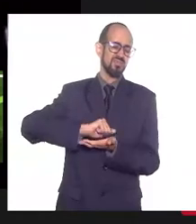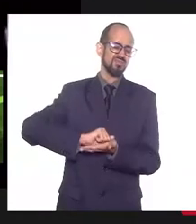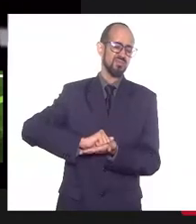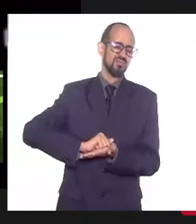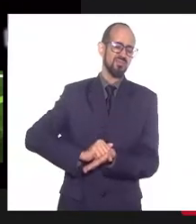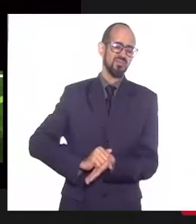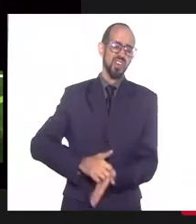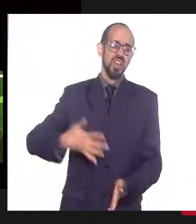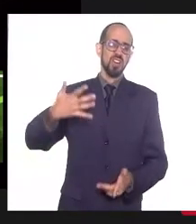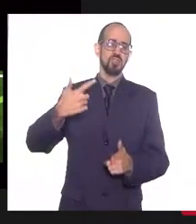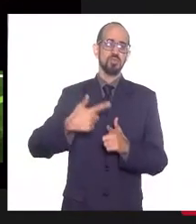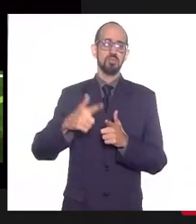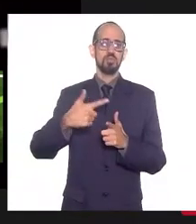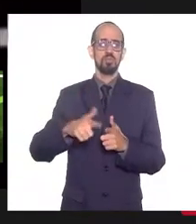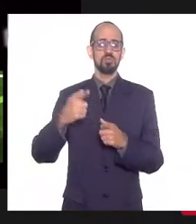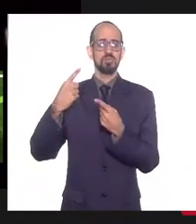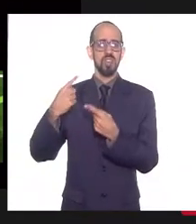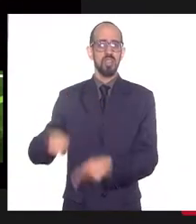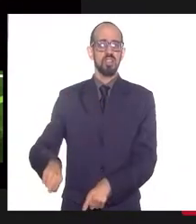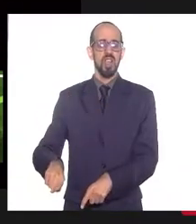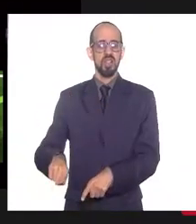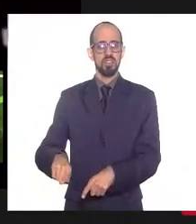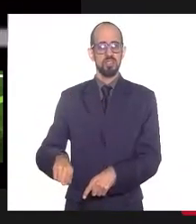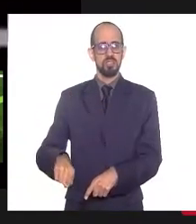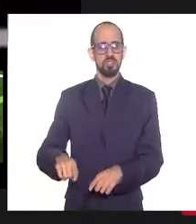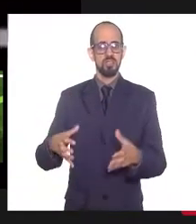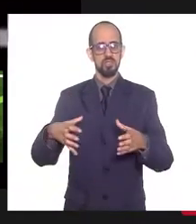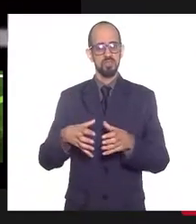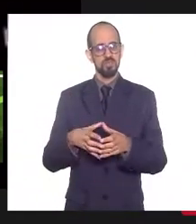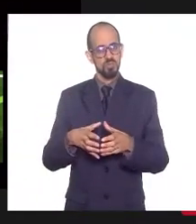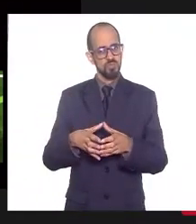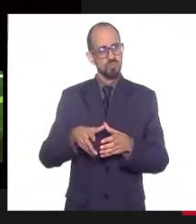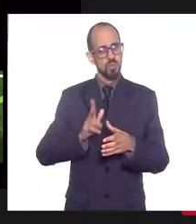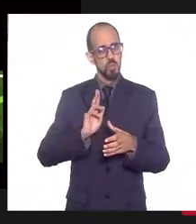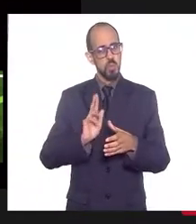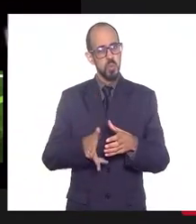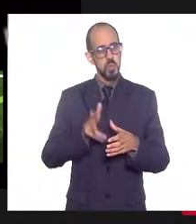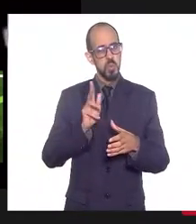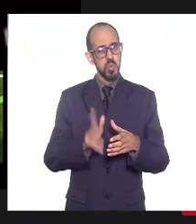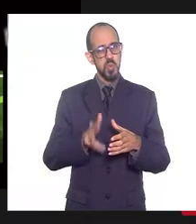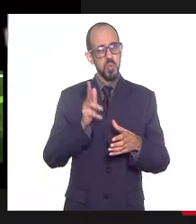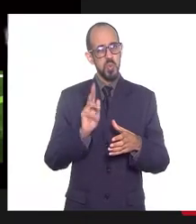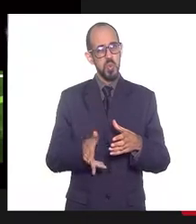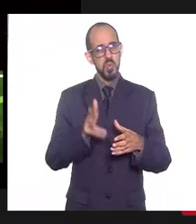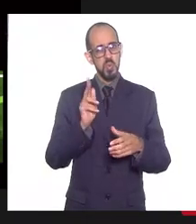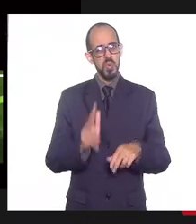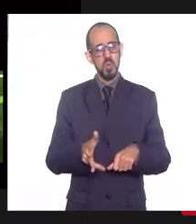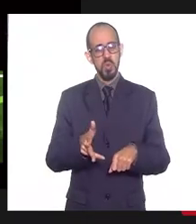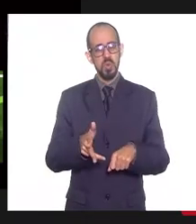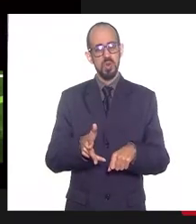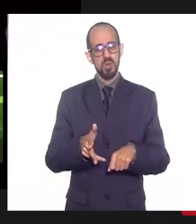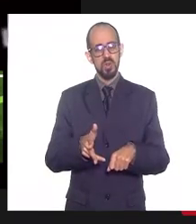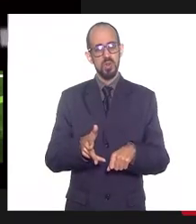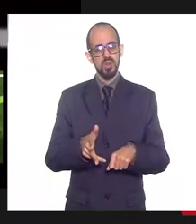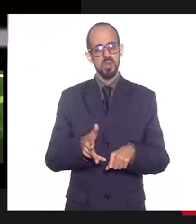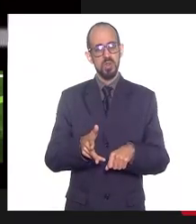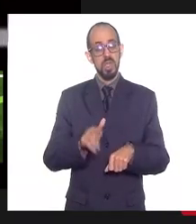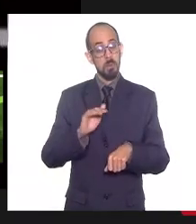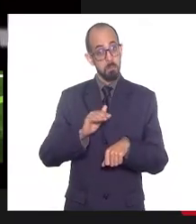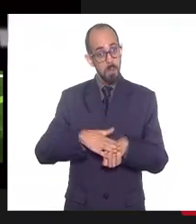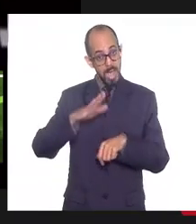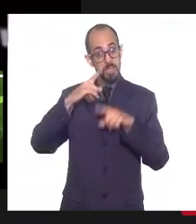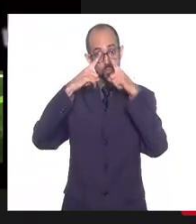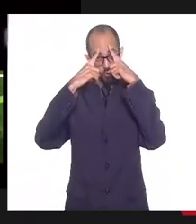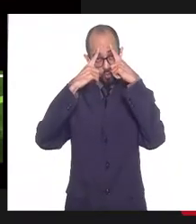sofrendo ataques regulares, continuados e cada vez mais profundos, cada